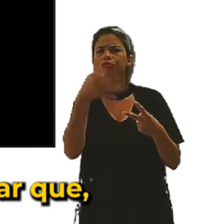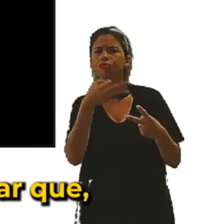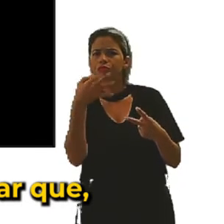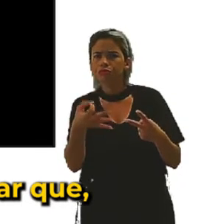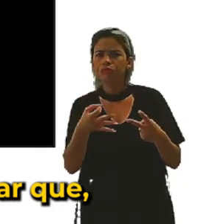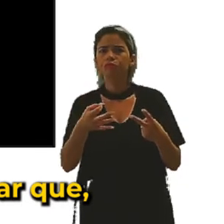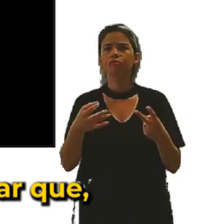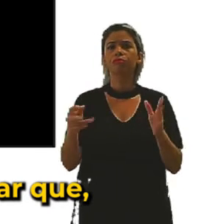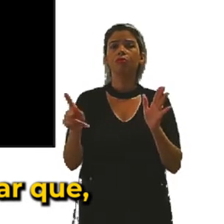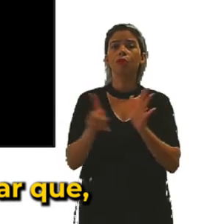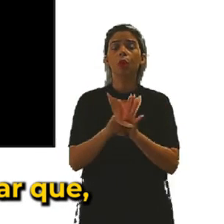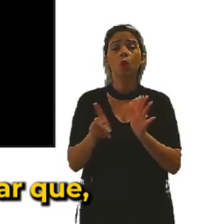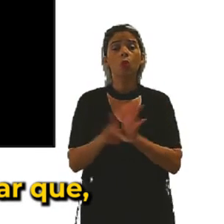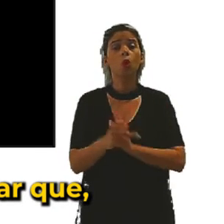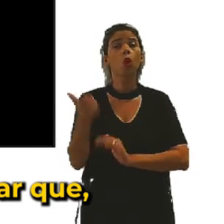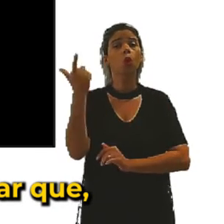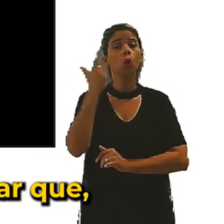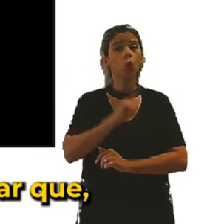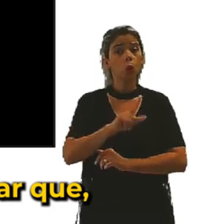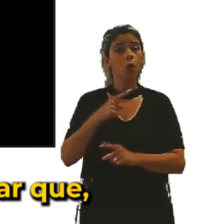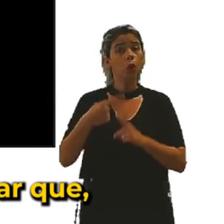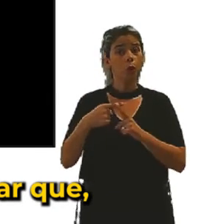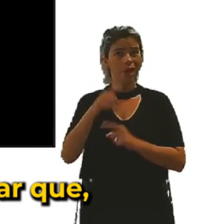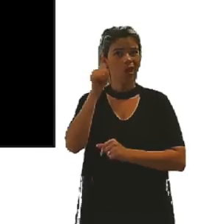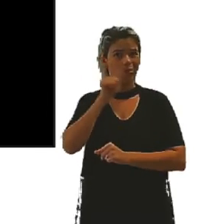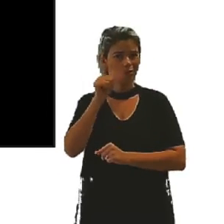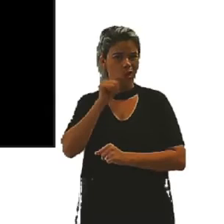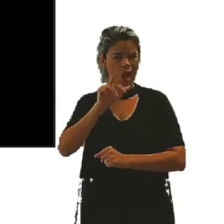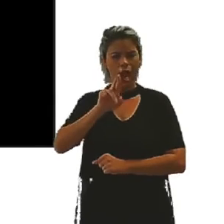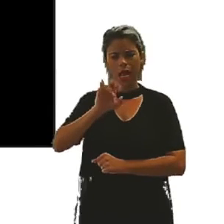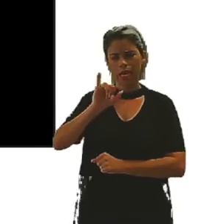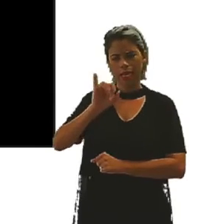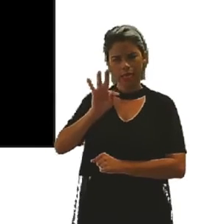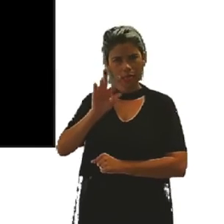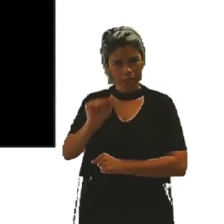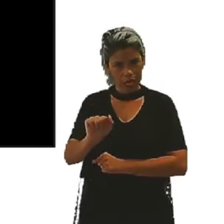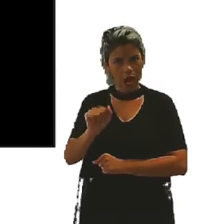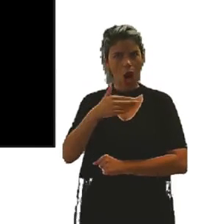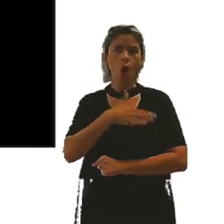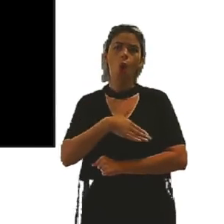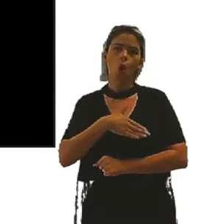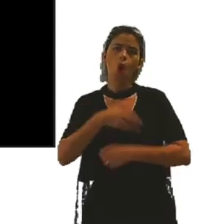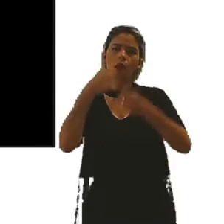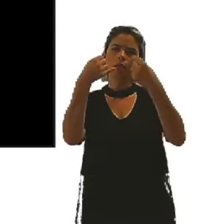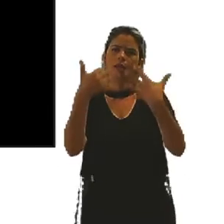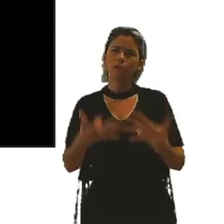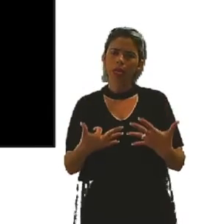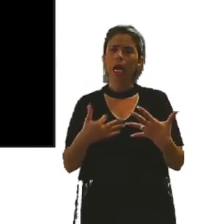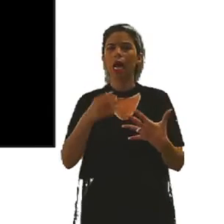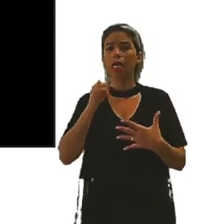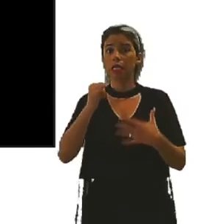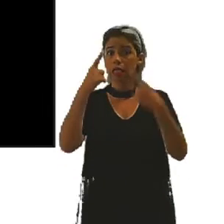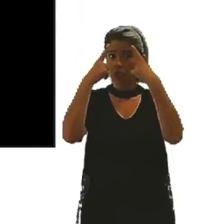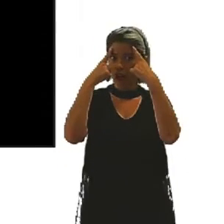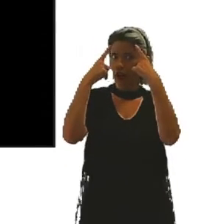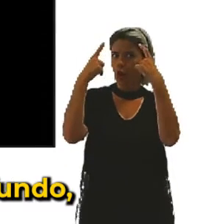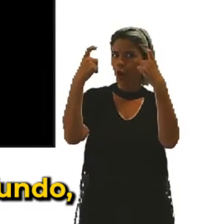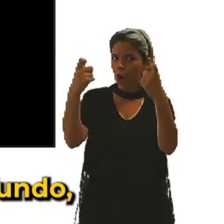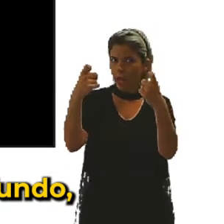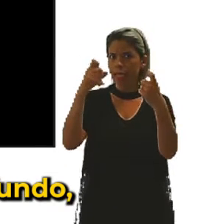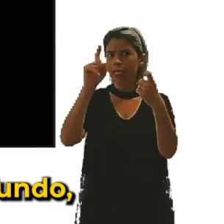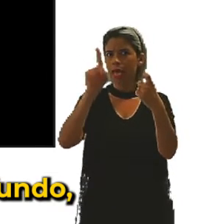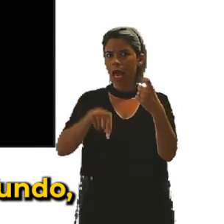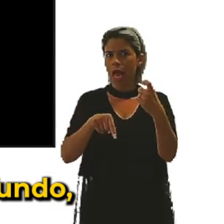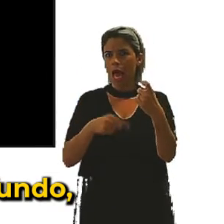desculpem, Rita Segato, ela gosta de sublinhar que, na medida em que a violência